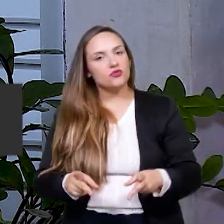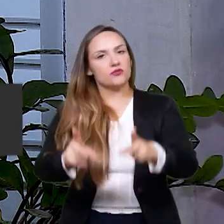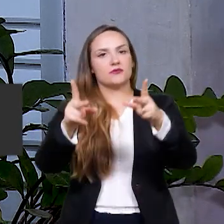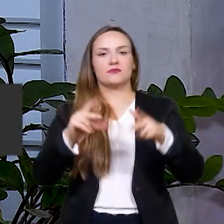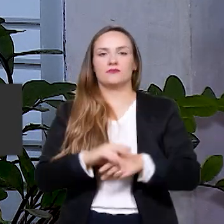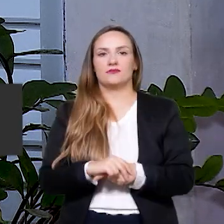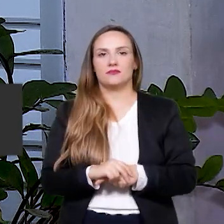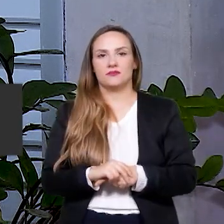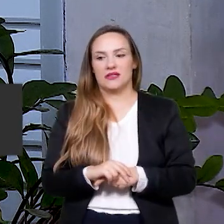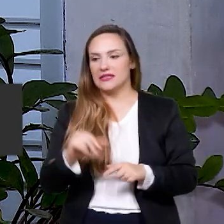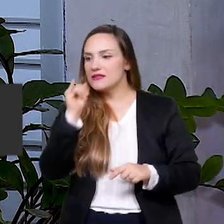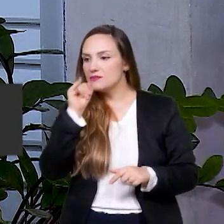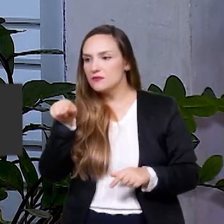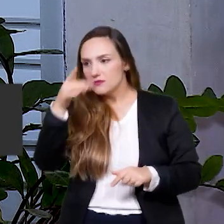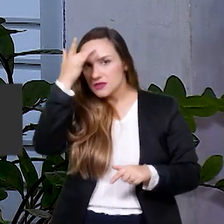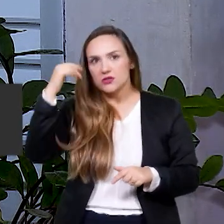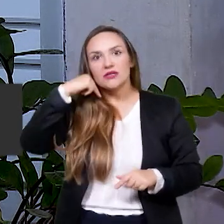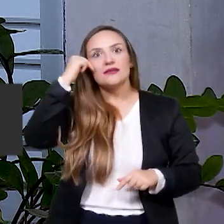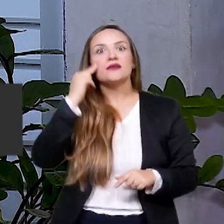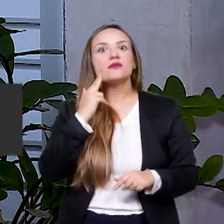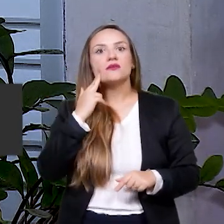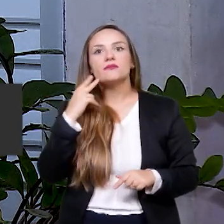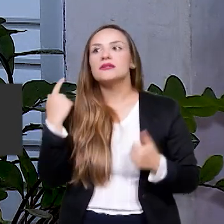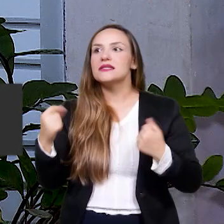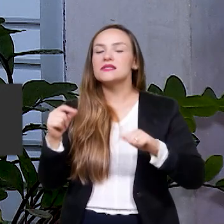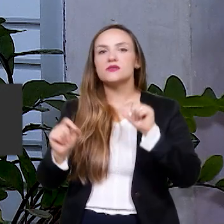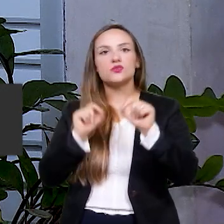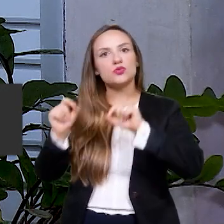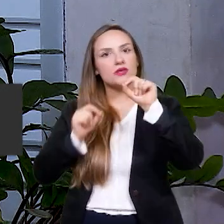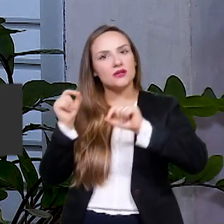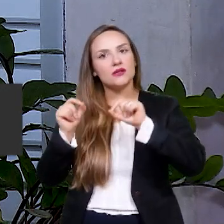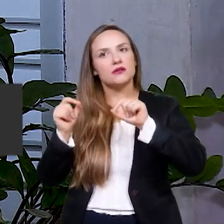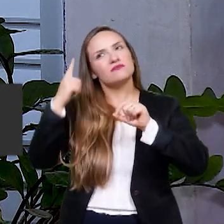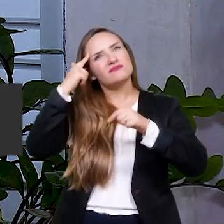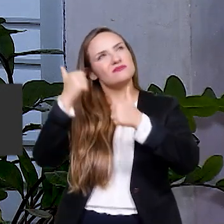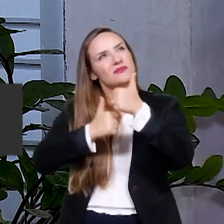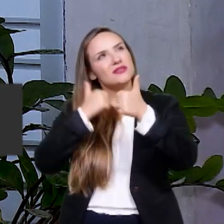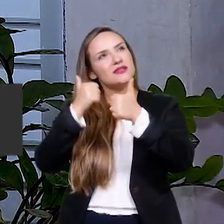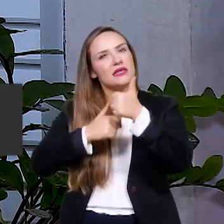Dá ao negro, por exemplo, a oportunidade dele fazer reflexões importantes sobre